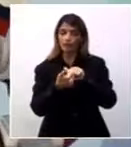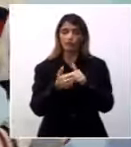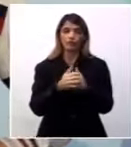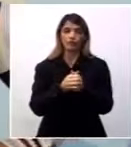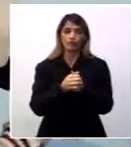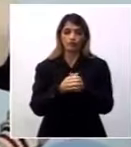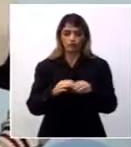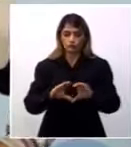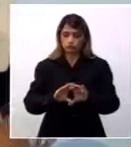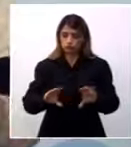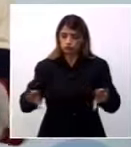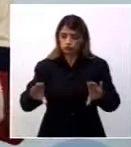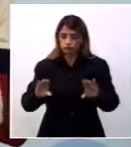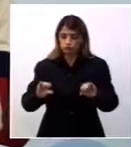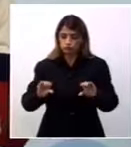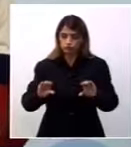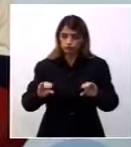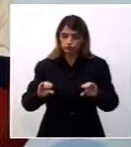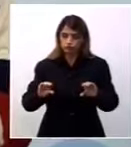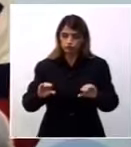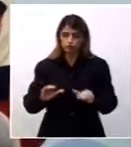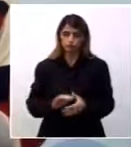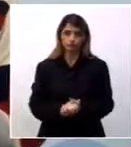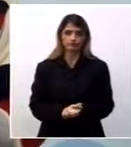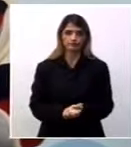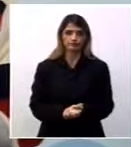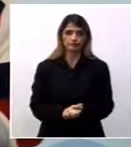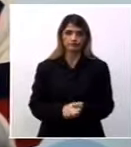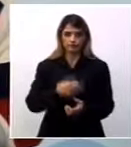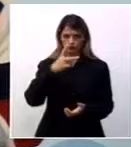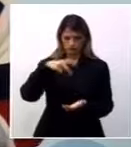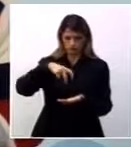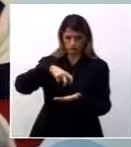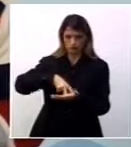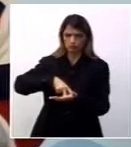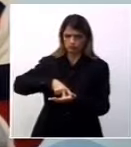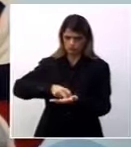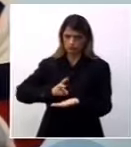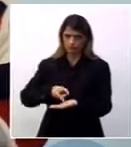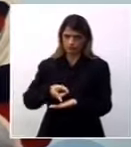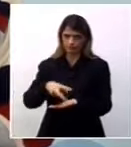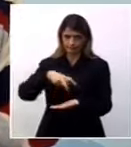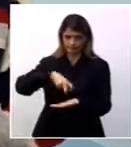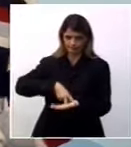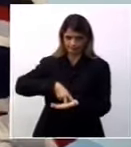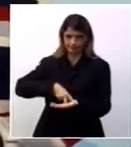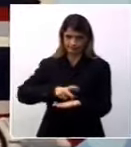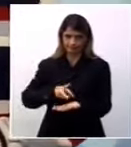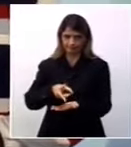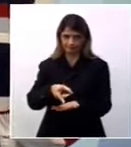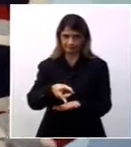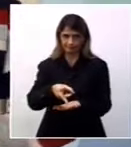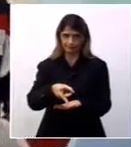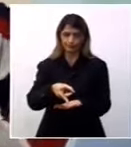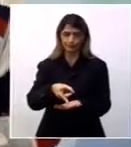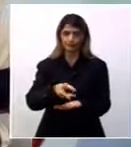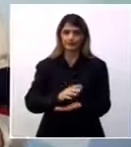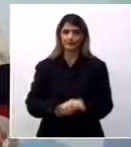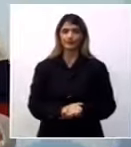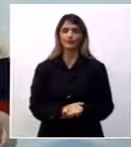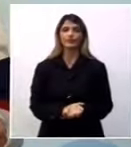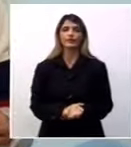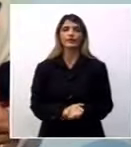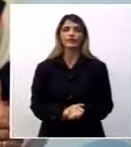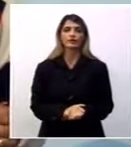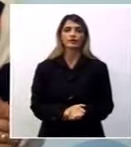o colchonete na pessoa, ela continua de joelhos, correto? Ela continua de joelhos, né?